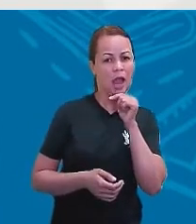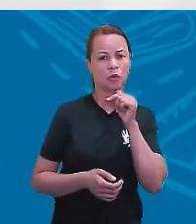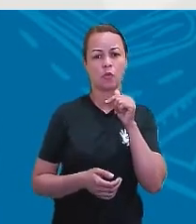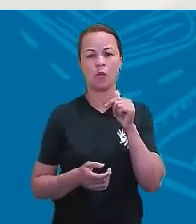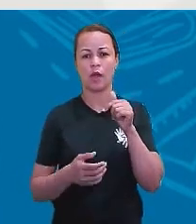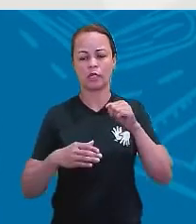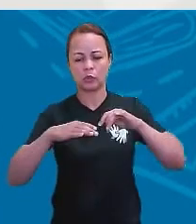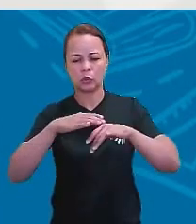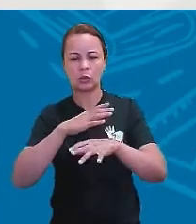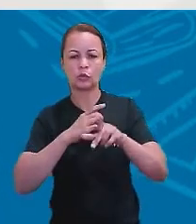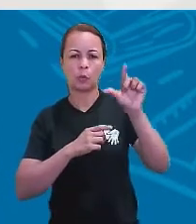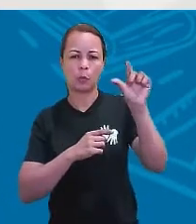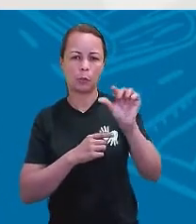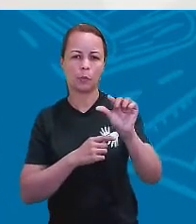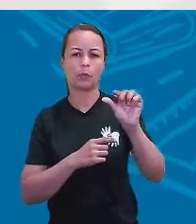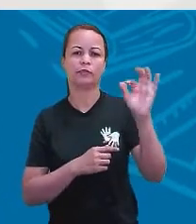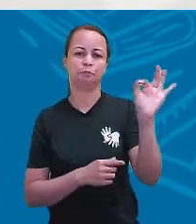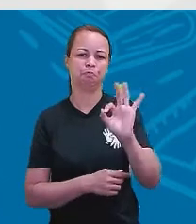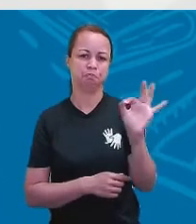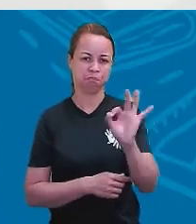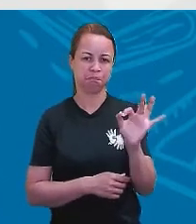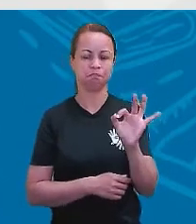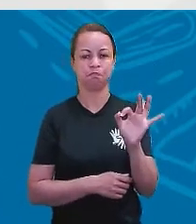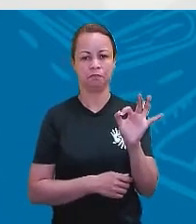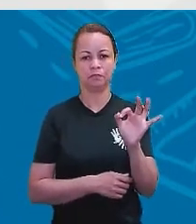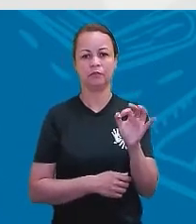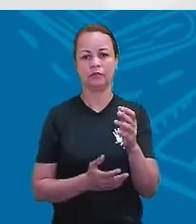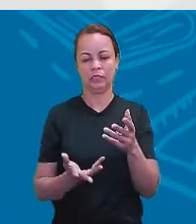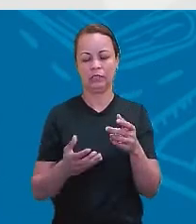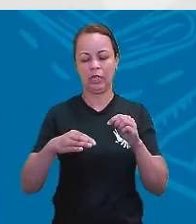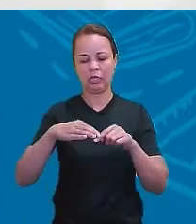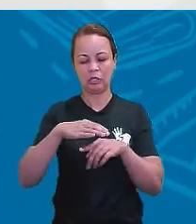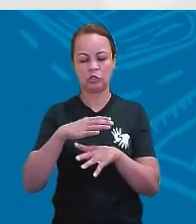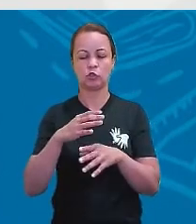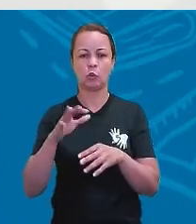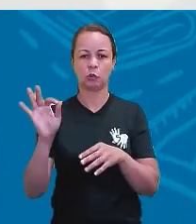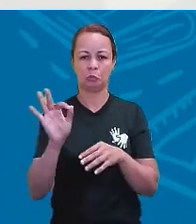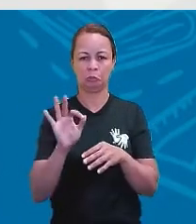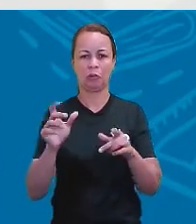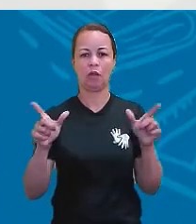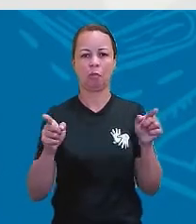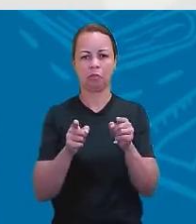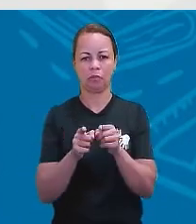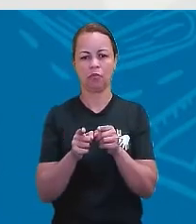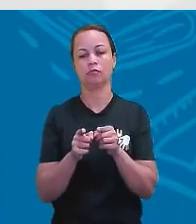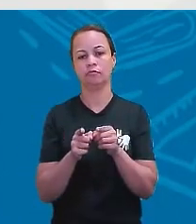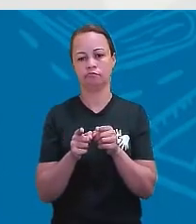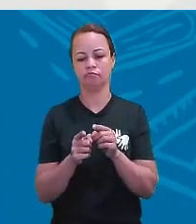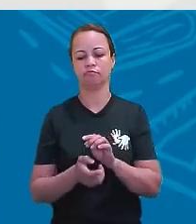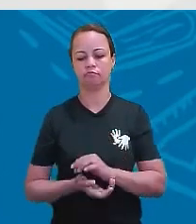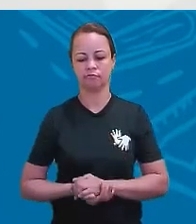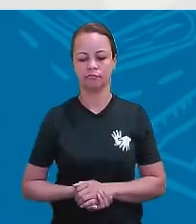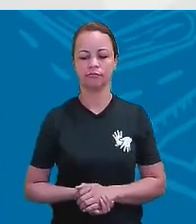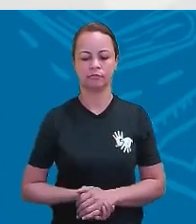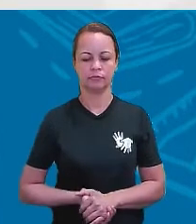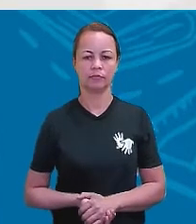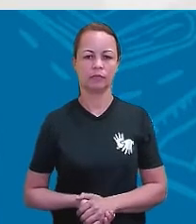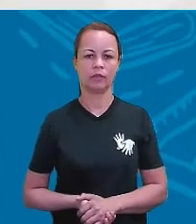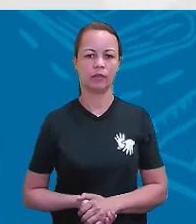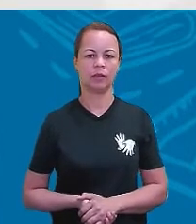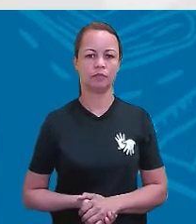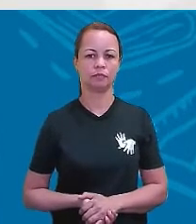menor da população tem água encanada nas suas residências e tem rede de esgoto disponível aí para lançar esses resíduos domésticos,